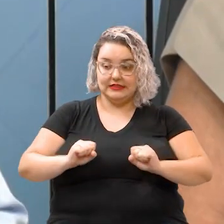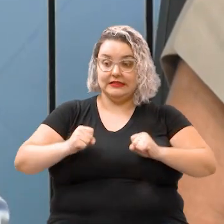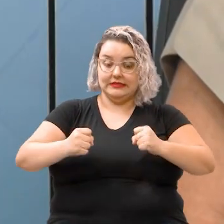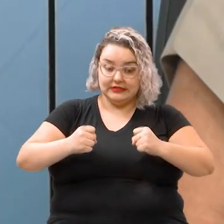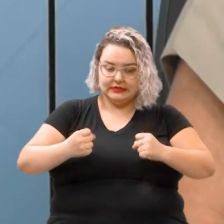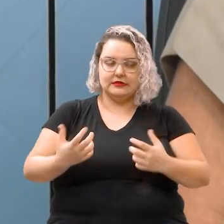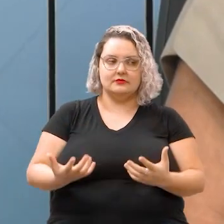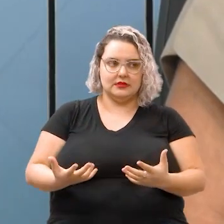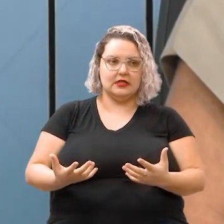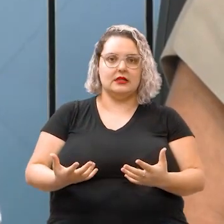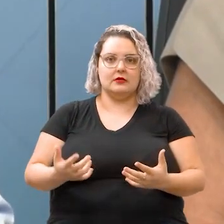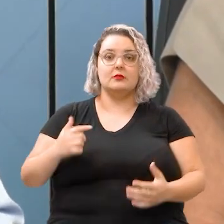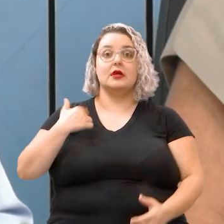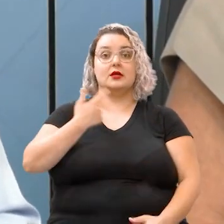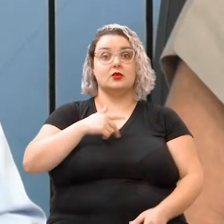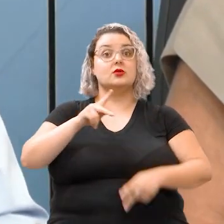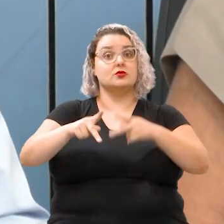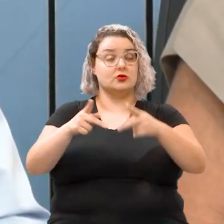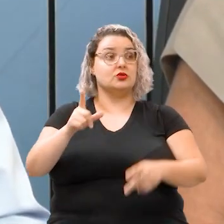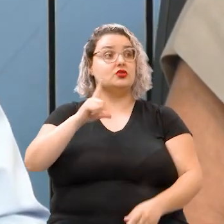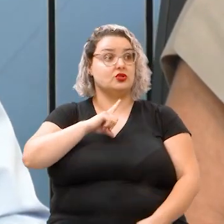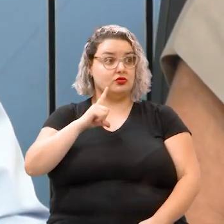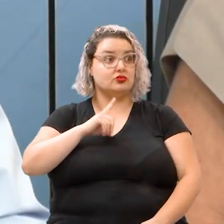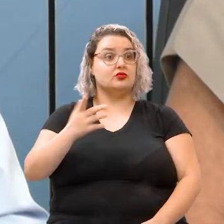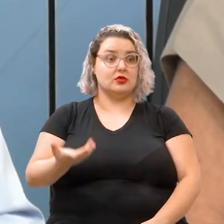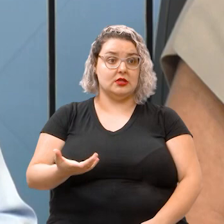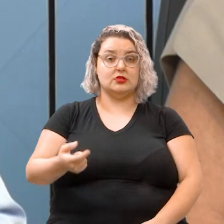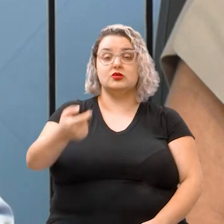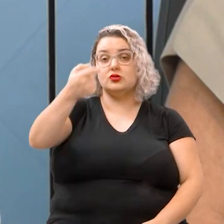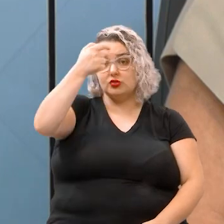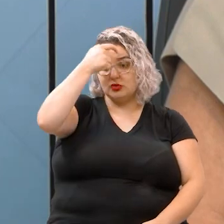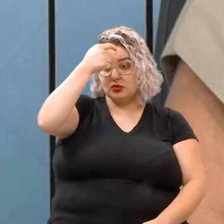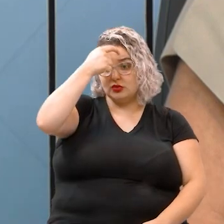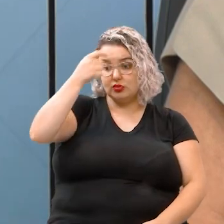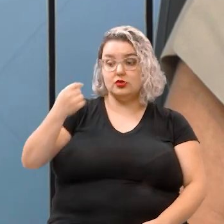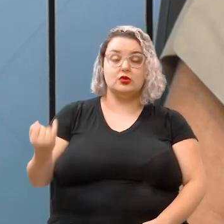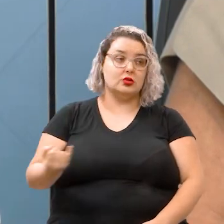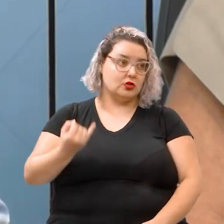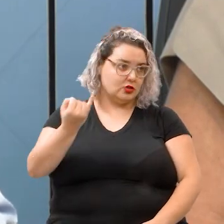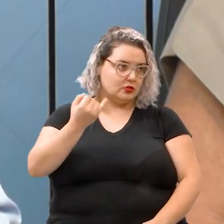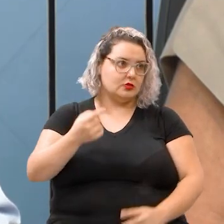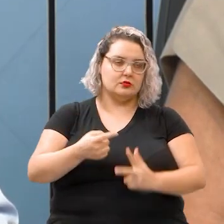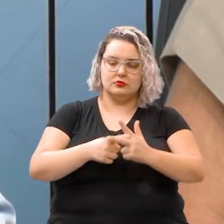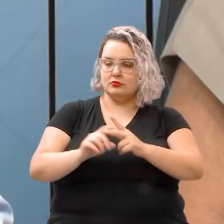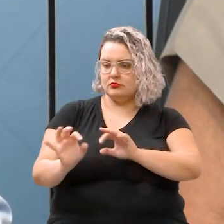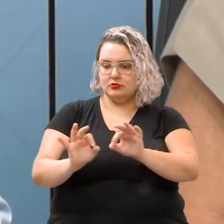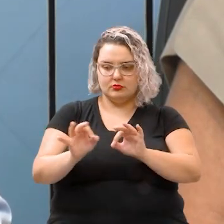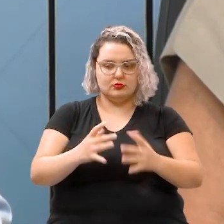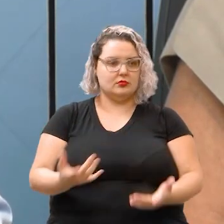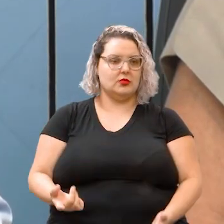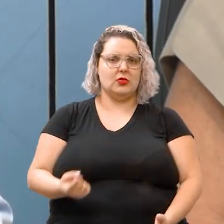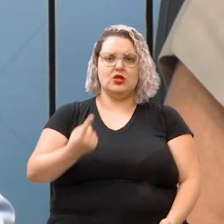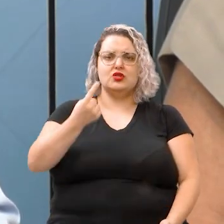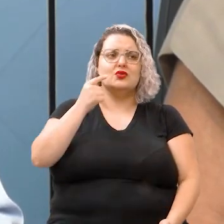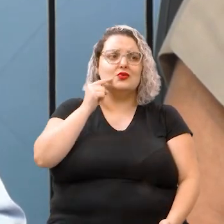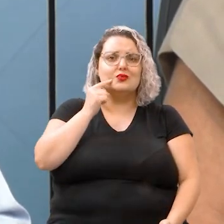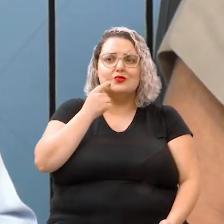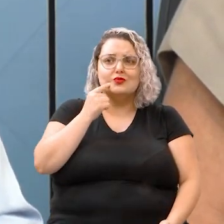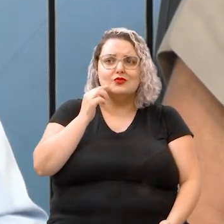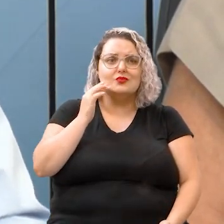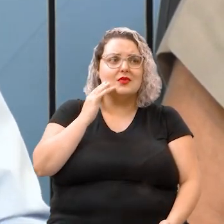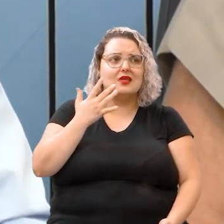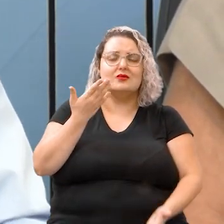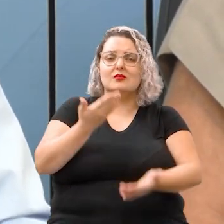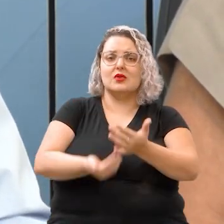né, para que a nossa população tivesse consciência da importância de manutenção, seja de um dente que a gente